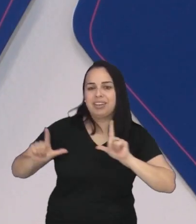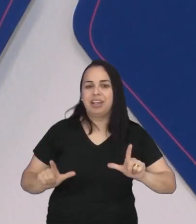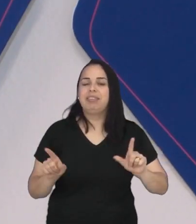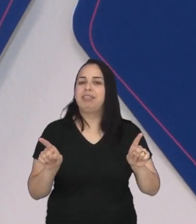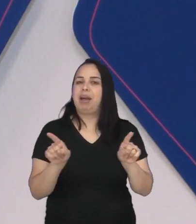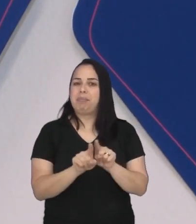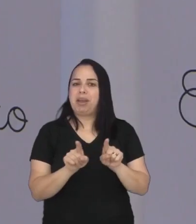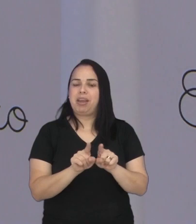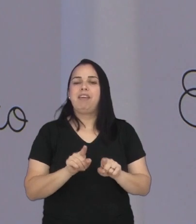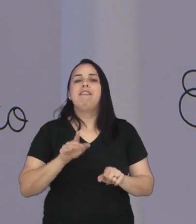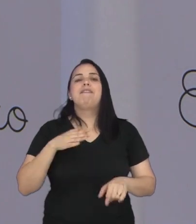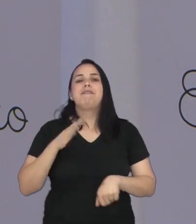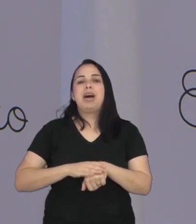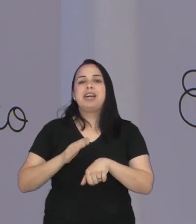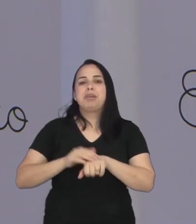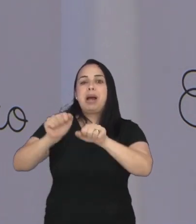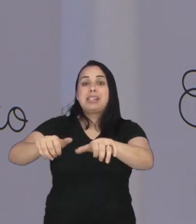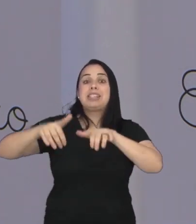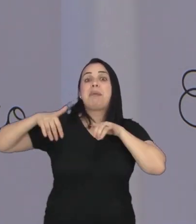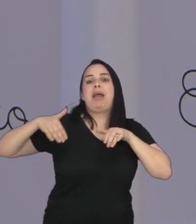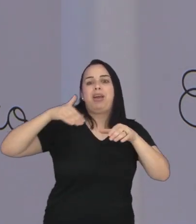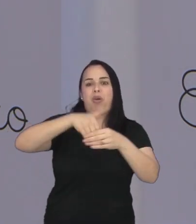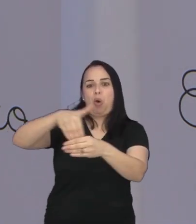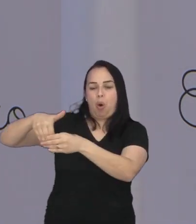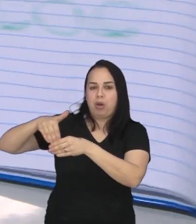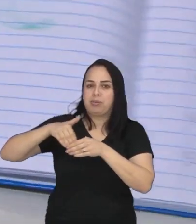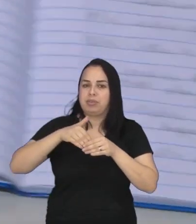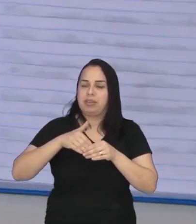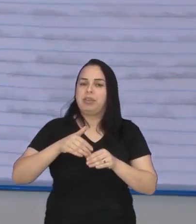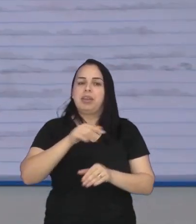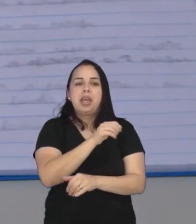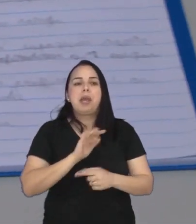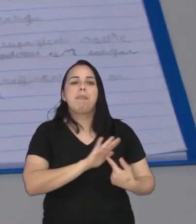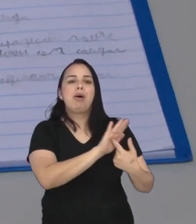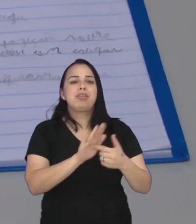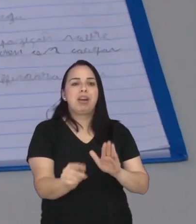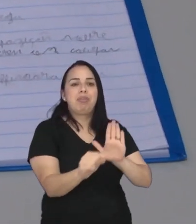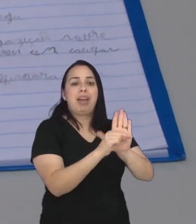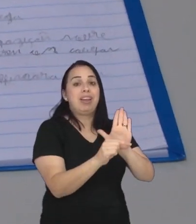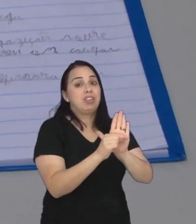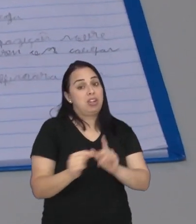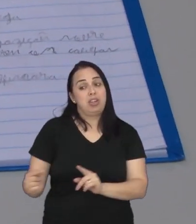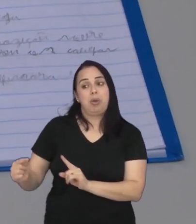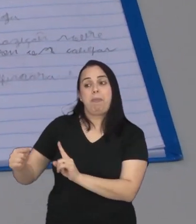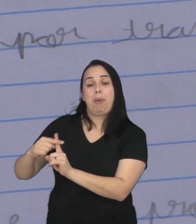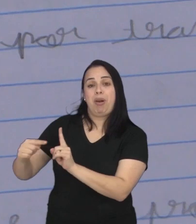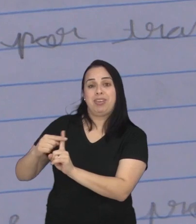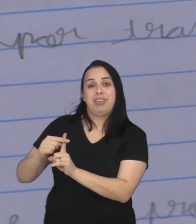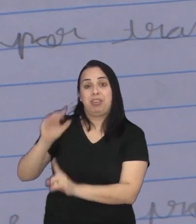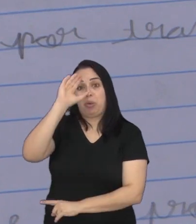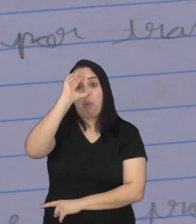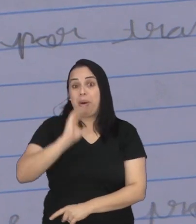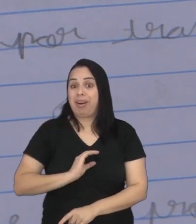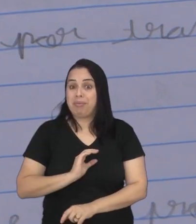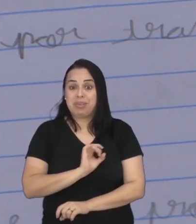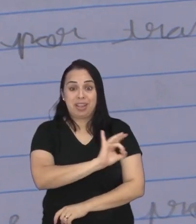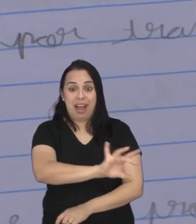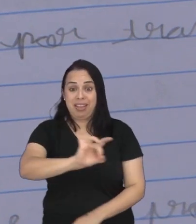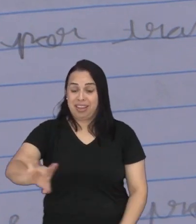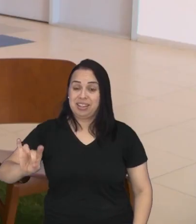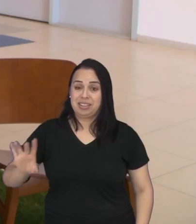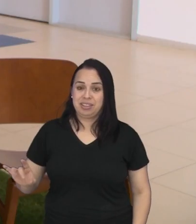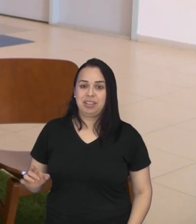seja, eles têm o seu destino adequado. E aí eles não vão para os nossos leitos dos rios, atrapalhando a nossa vegetação,